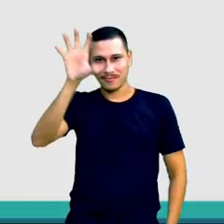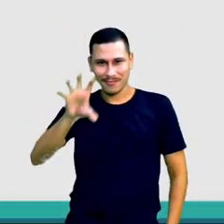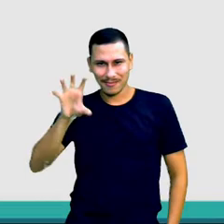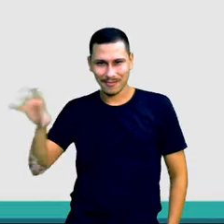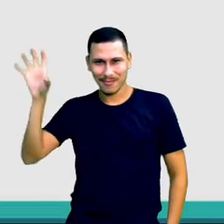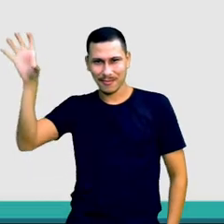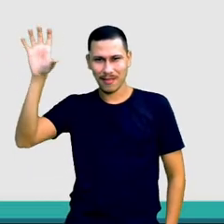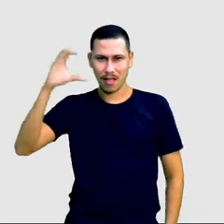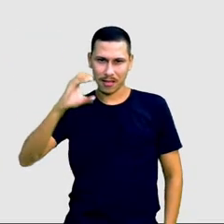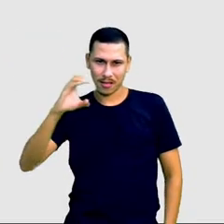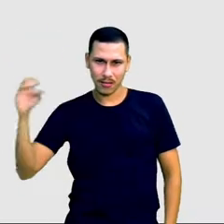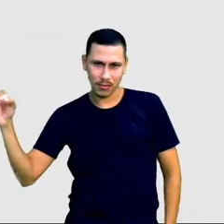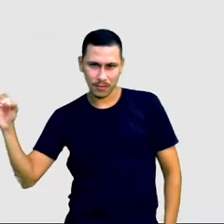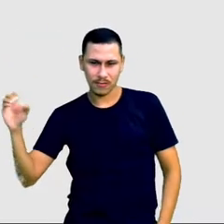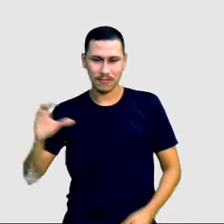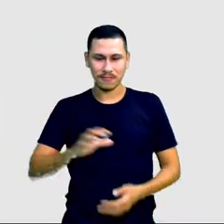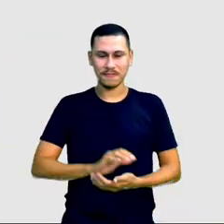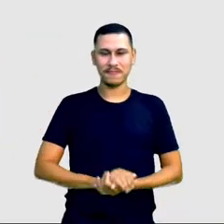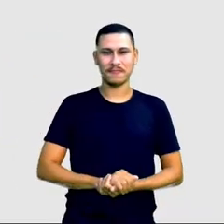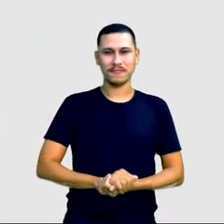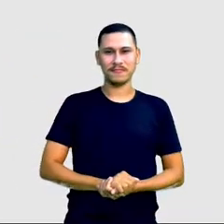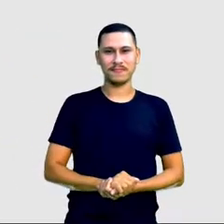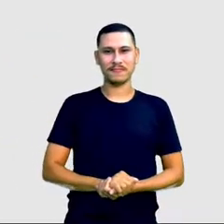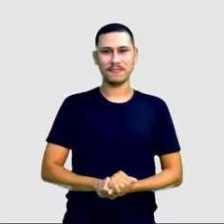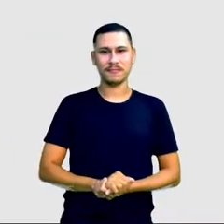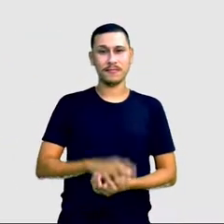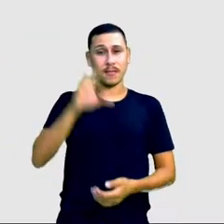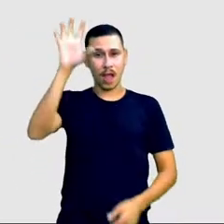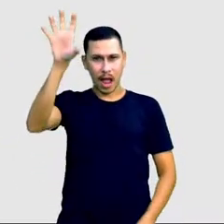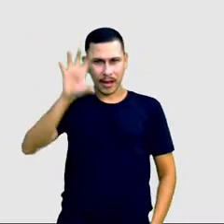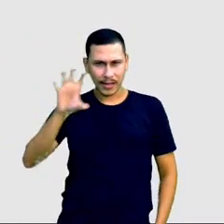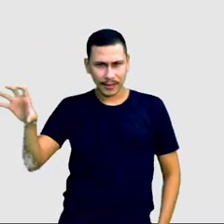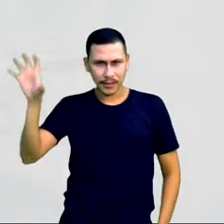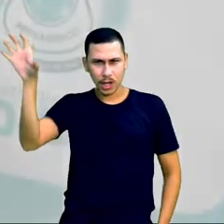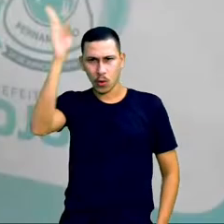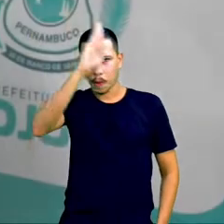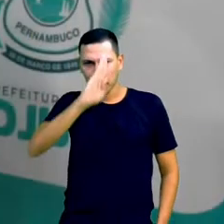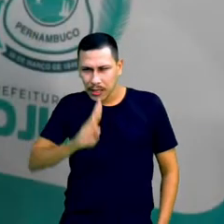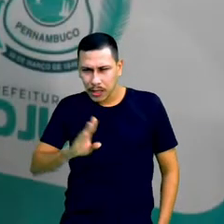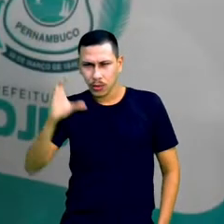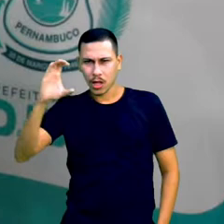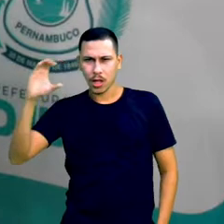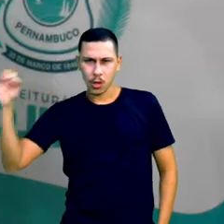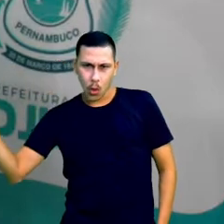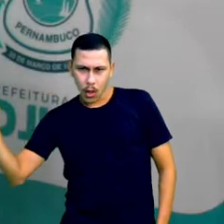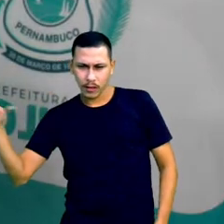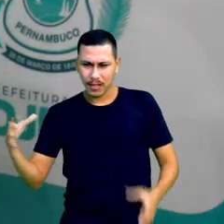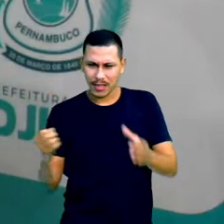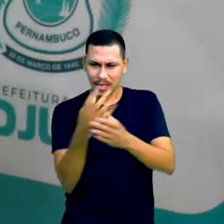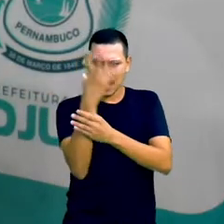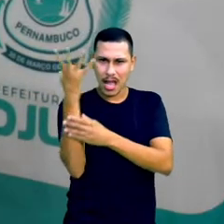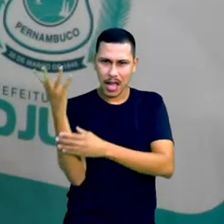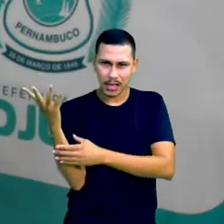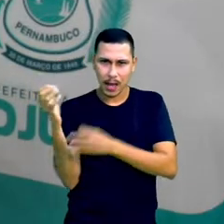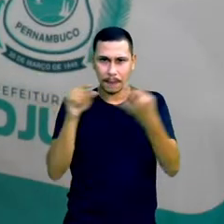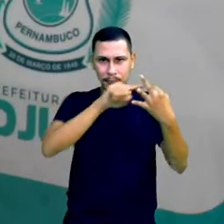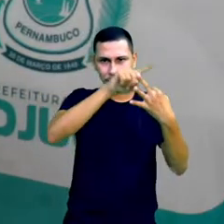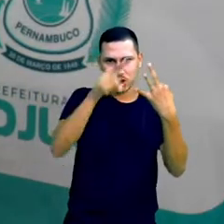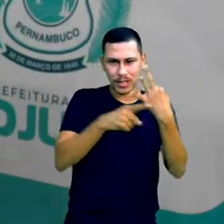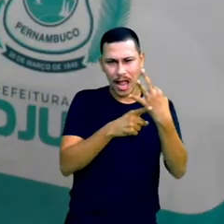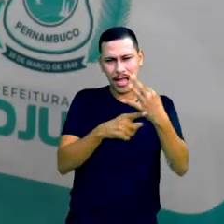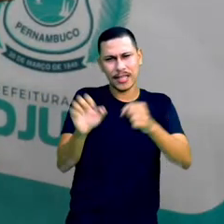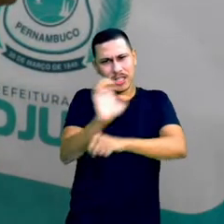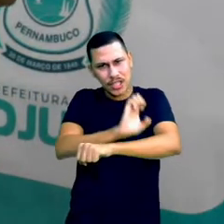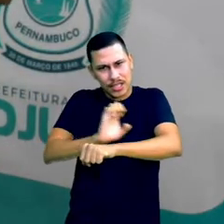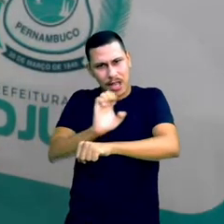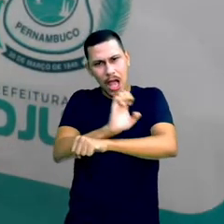região Centro-Oeste. A região Centro-Oeste, ela é composta por três estados e o